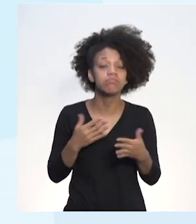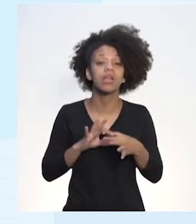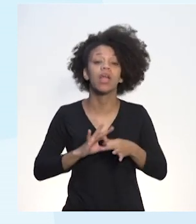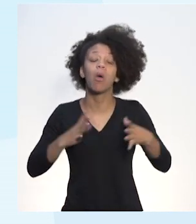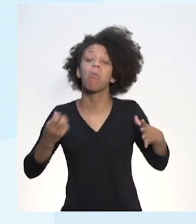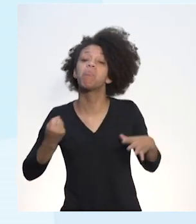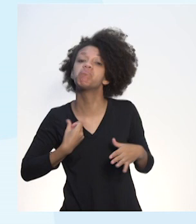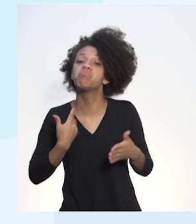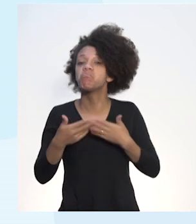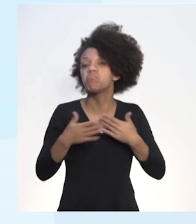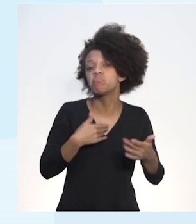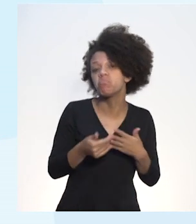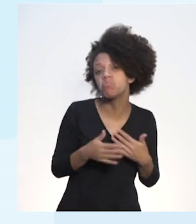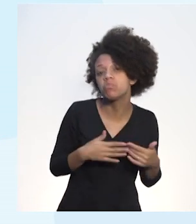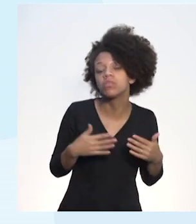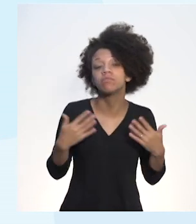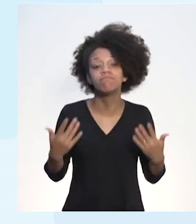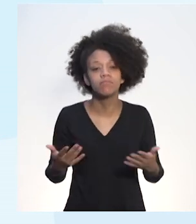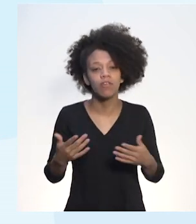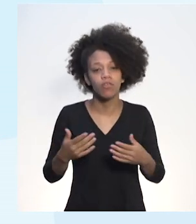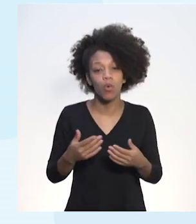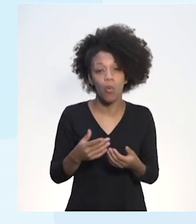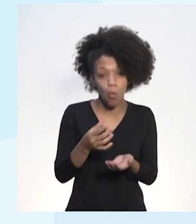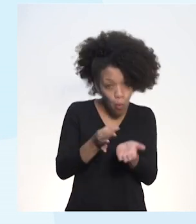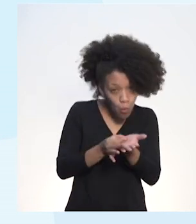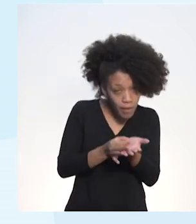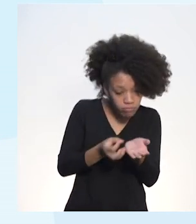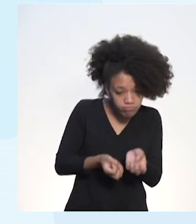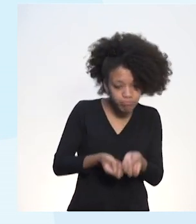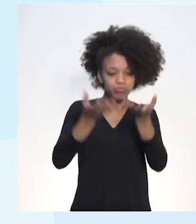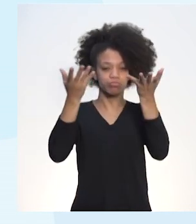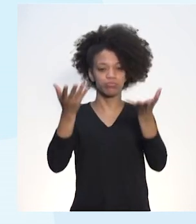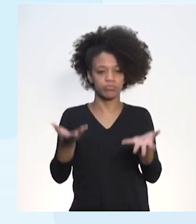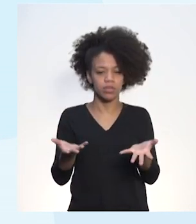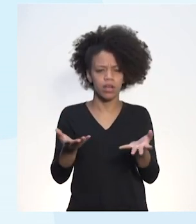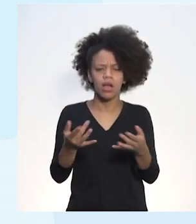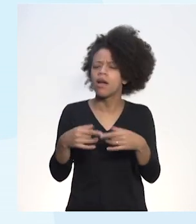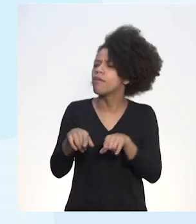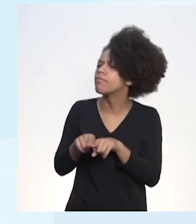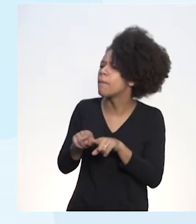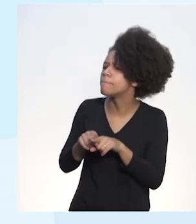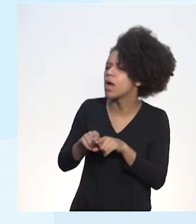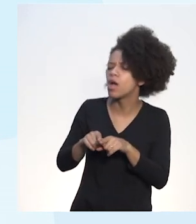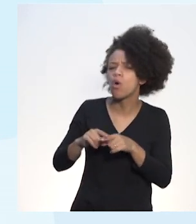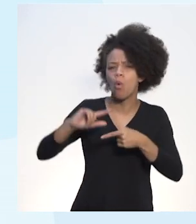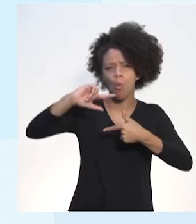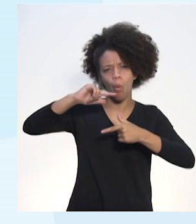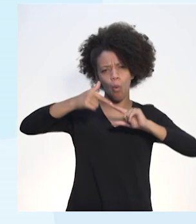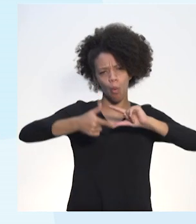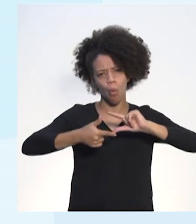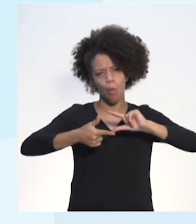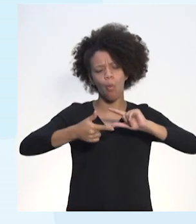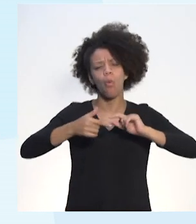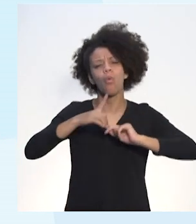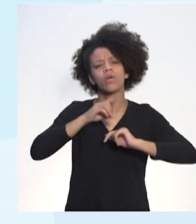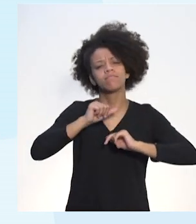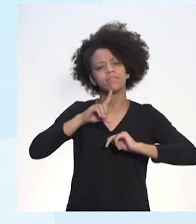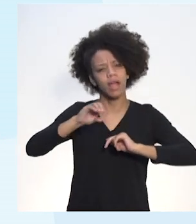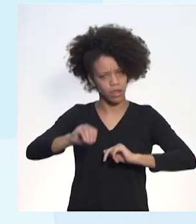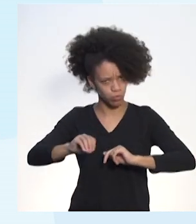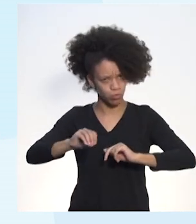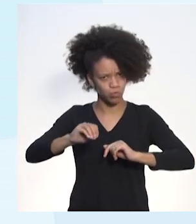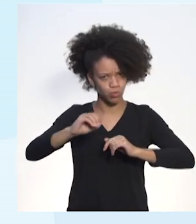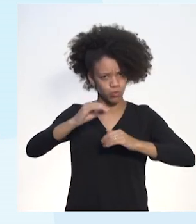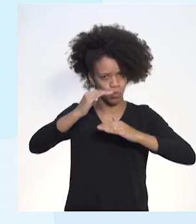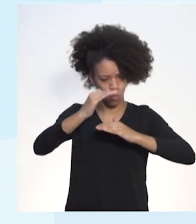vou jogar a moeda do mesmo jeito que eu posso fazer com o dado, né, Osmar? Sem dúvida. Eu vou jogar o dado. Eu